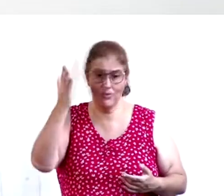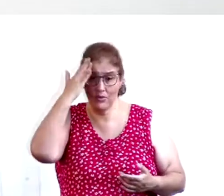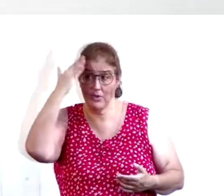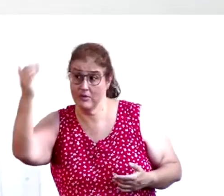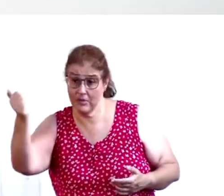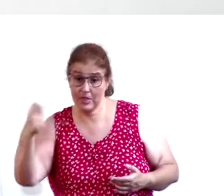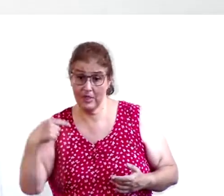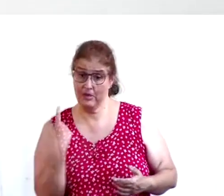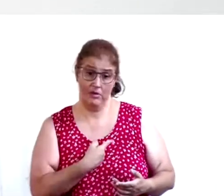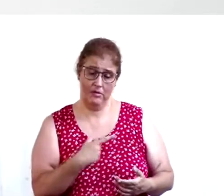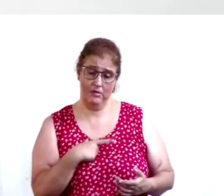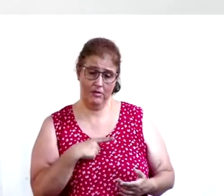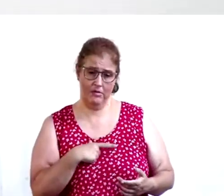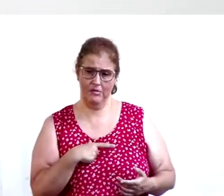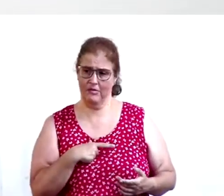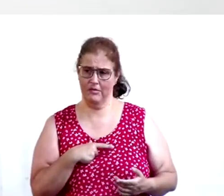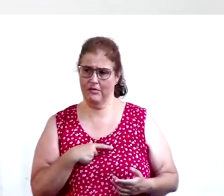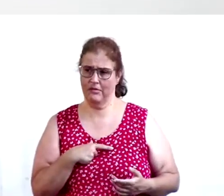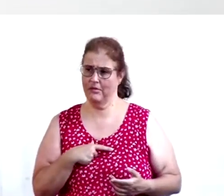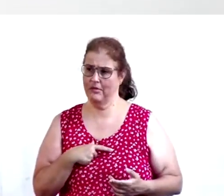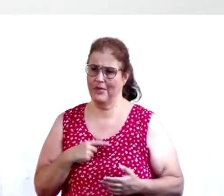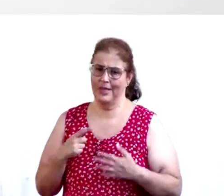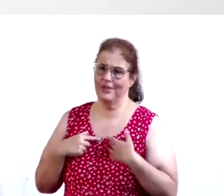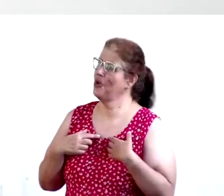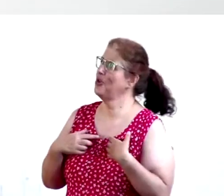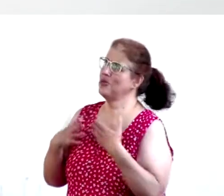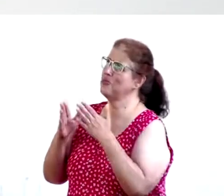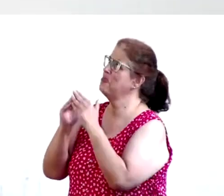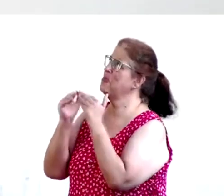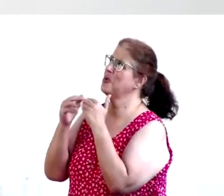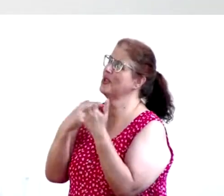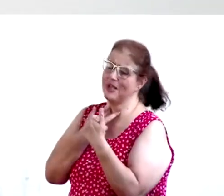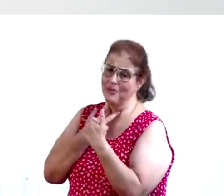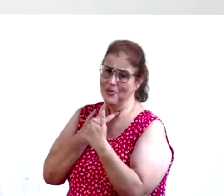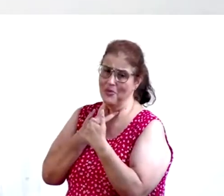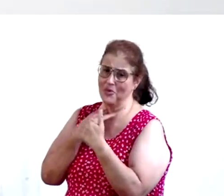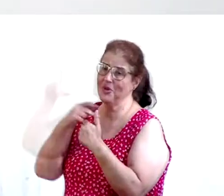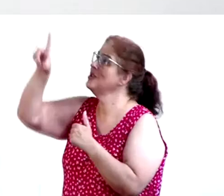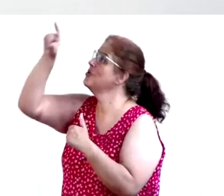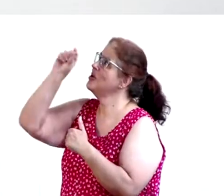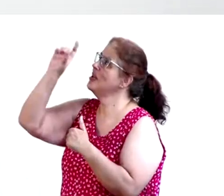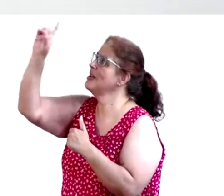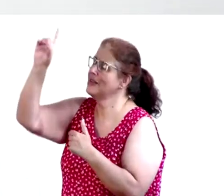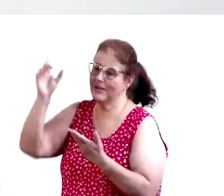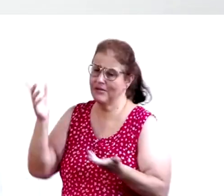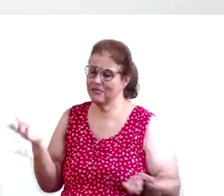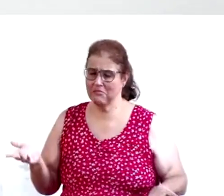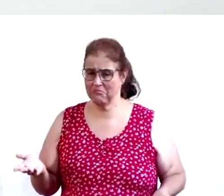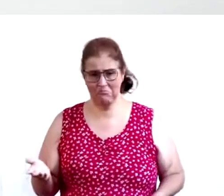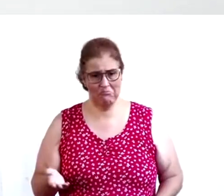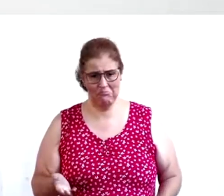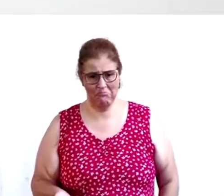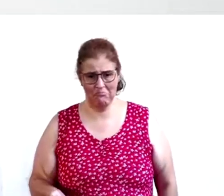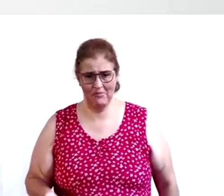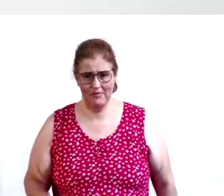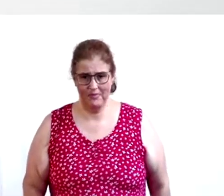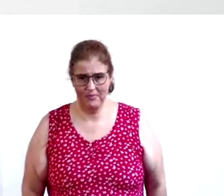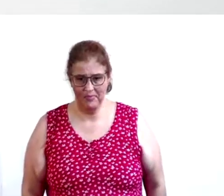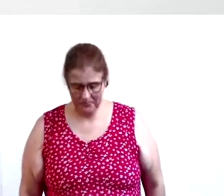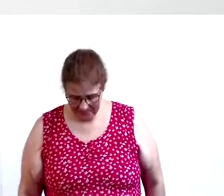frente, nós nunca seremos ex-escolhidos. Não há ex-eleitos. Olha que coisa